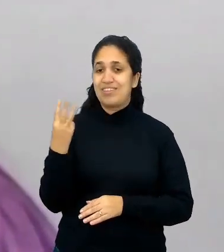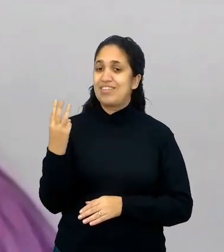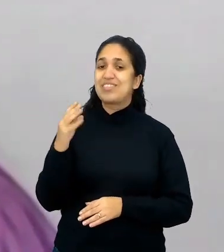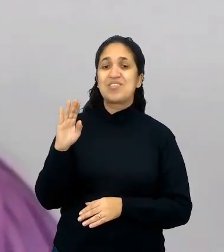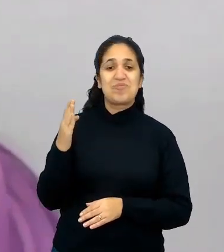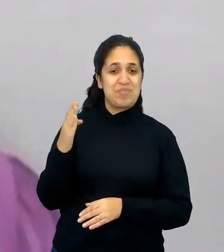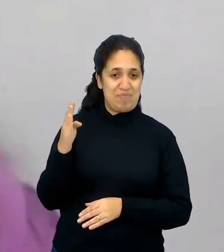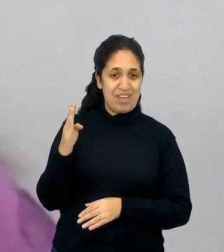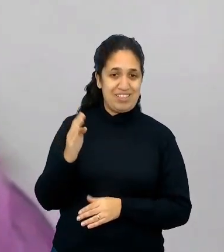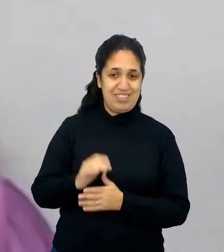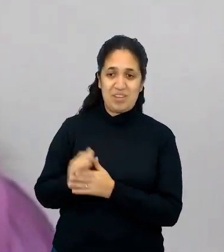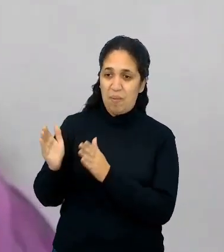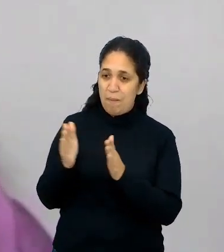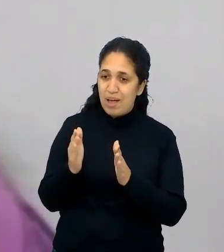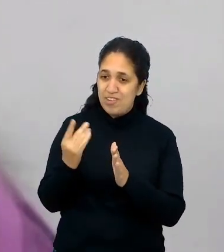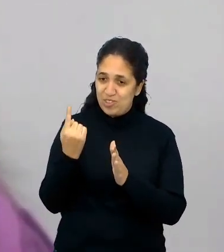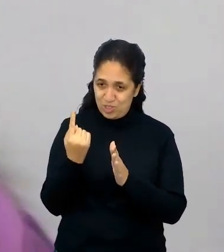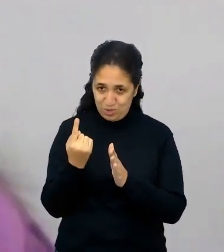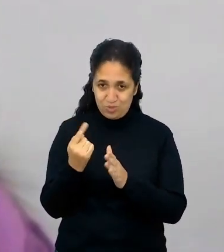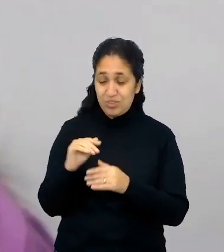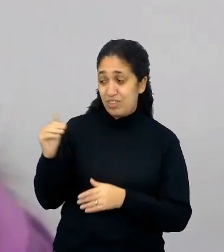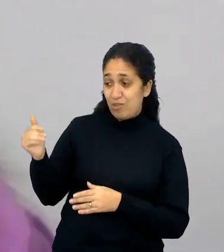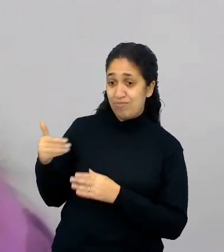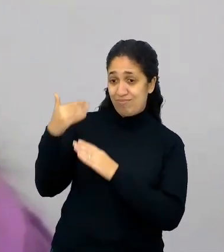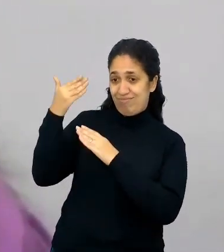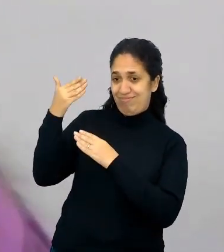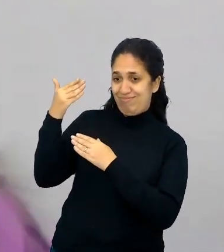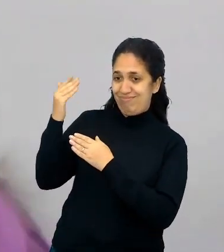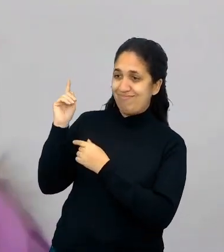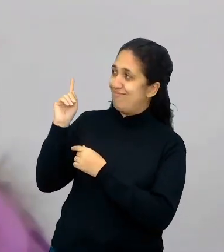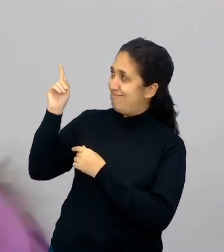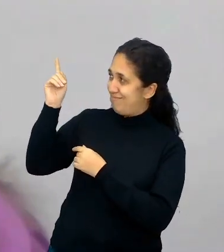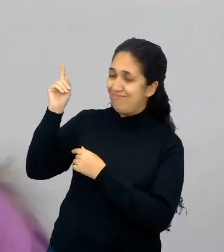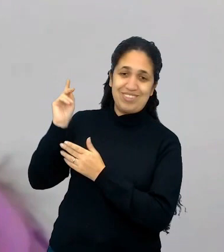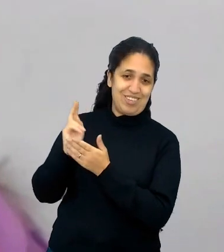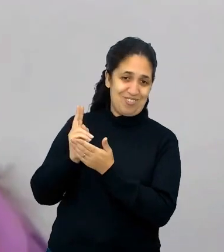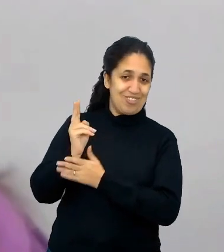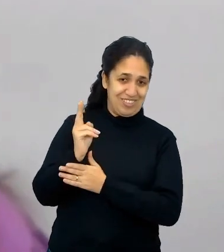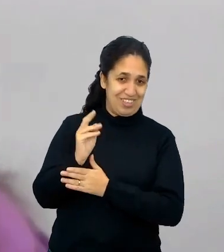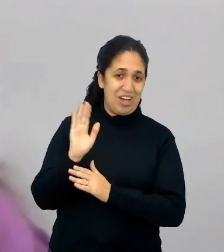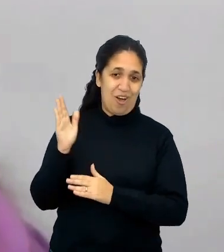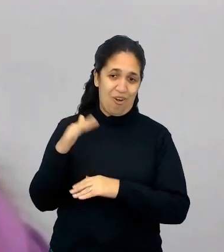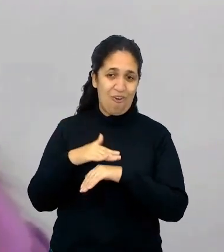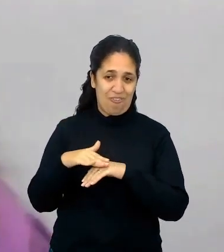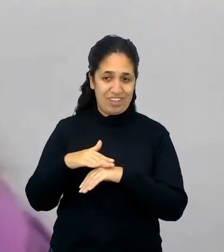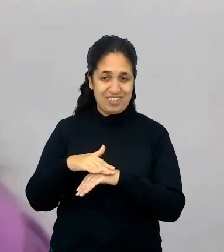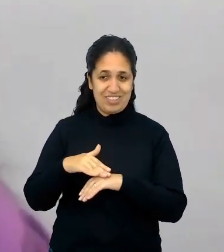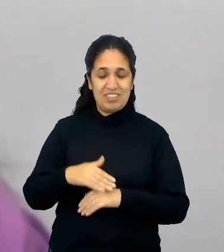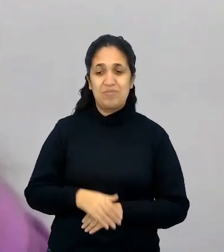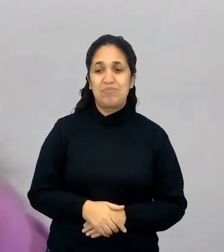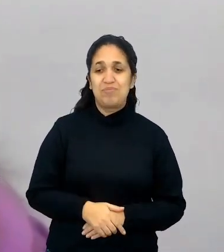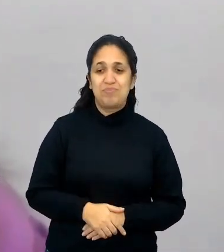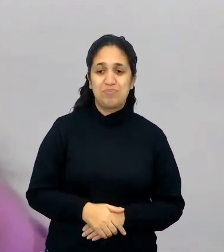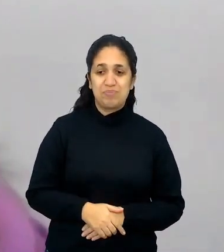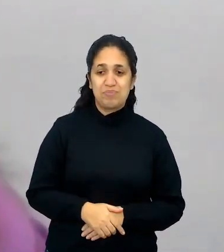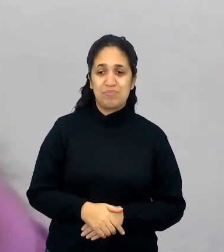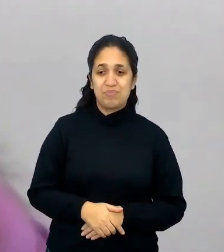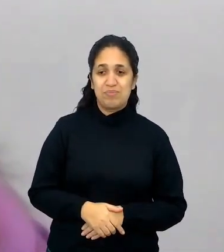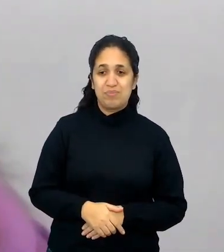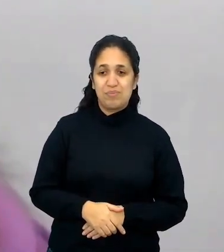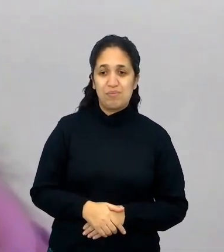A parte 1. Eu vou subir aqui o nosso material para a gente dar continuidade para a nossa conversa, tá bom? Estou